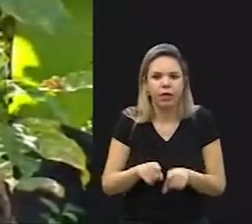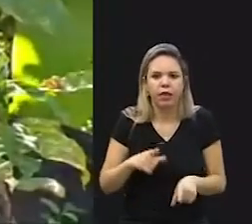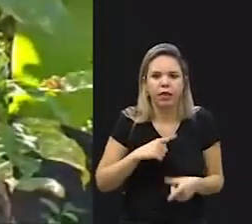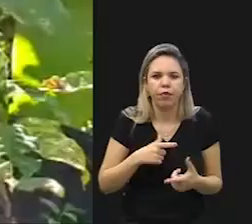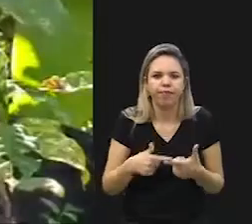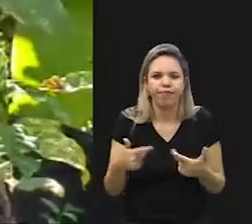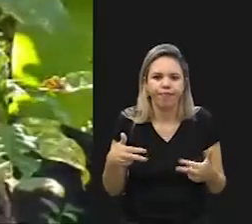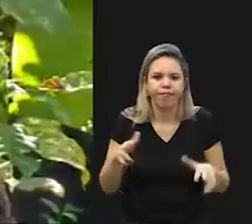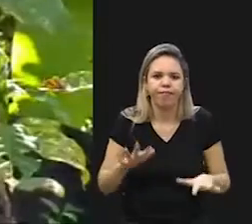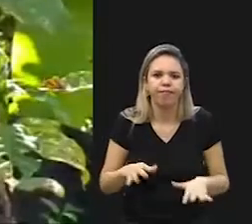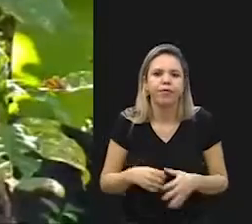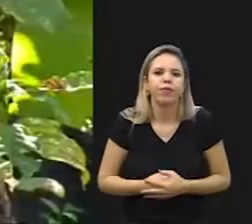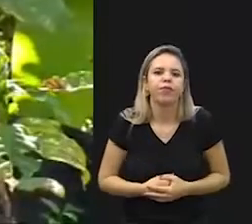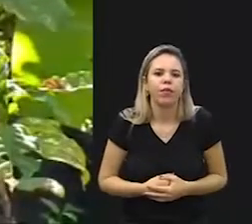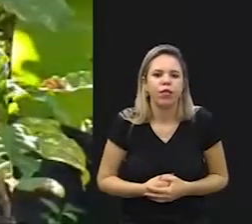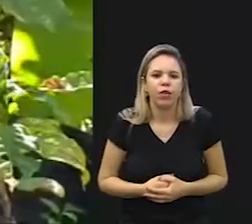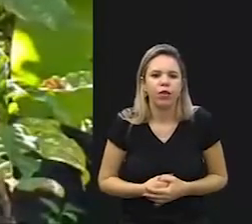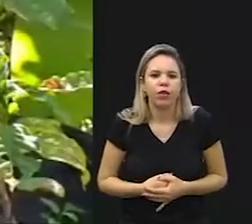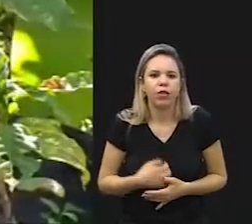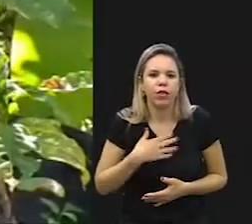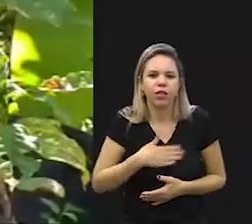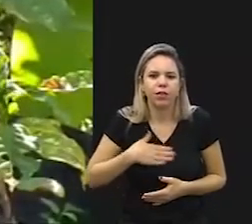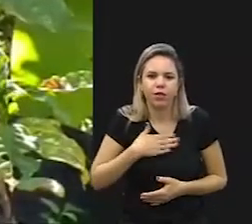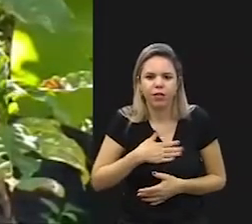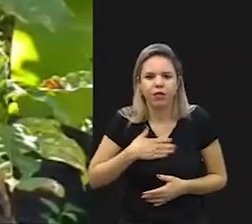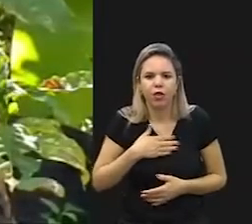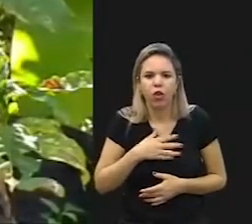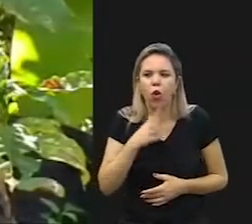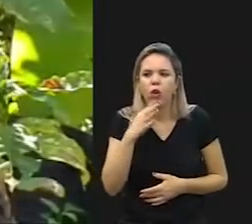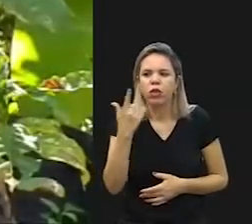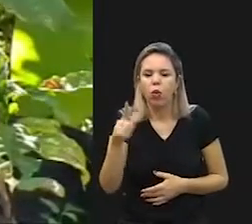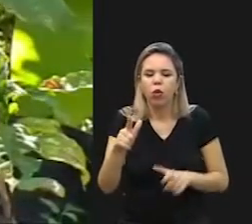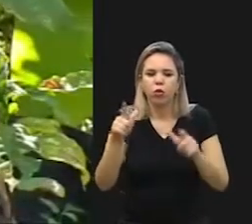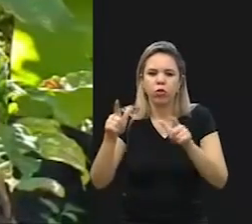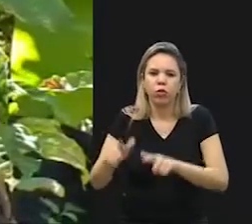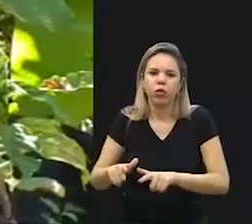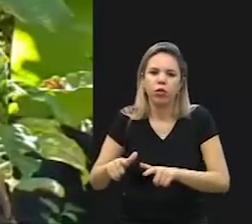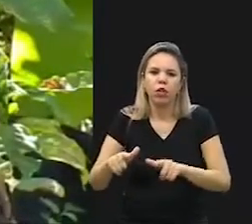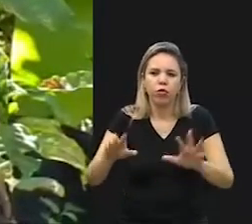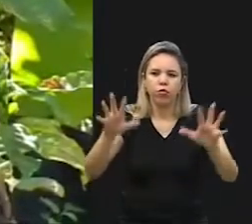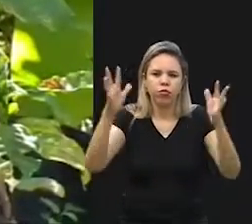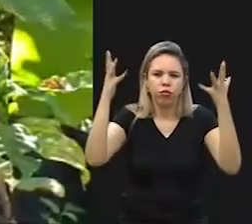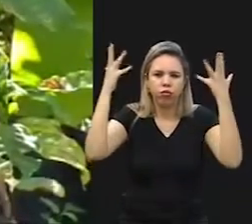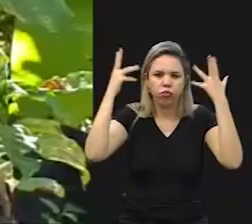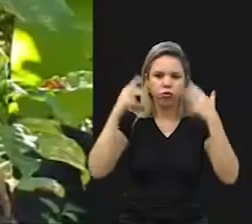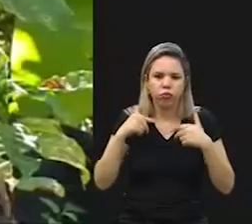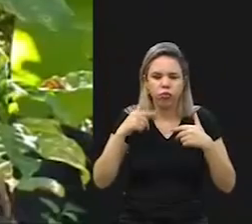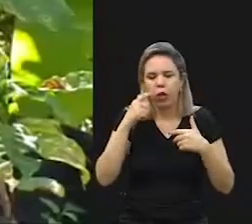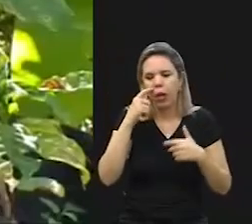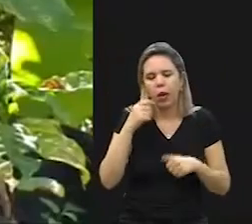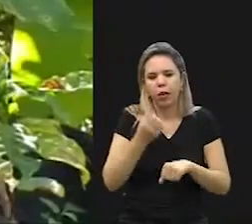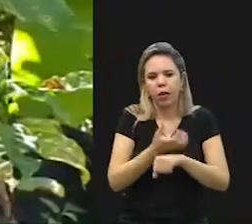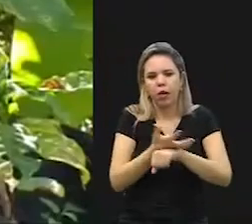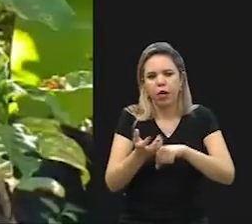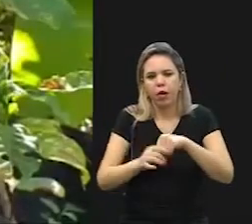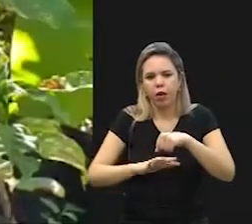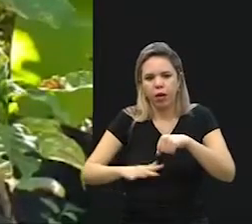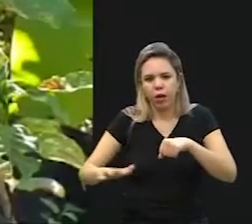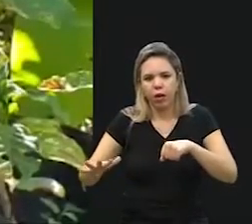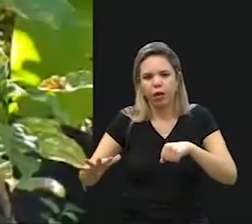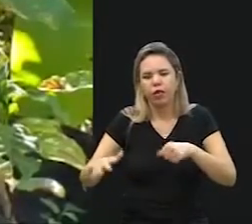né? E eu gostaria de conhecer os outros biomas do Brasil, que a gente ainda tem Pantanal,